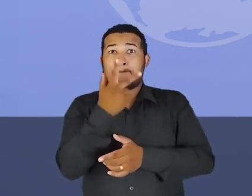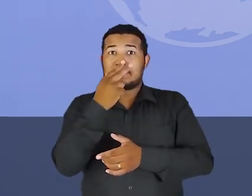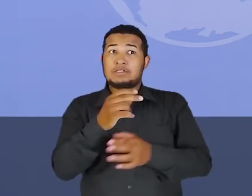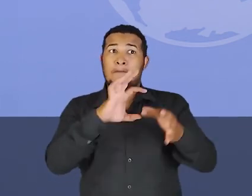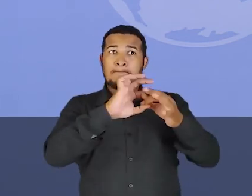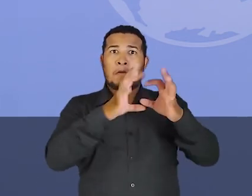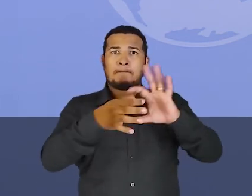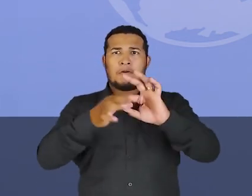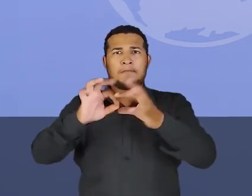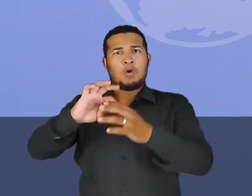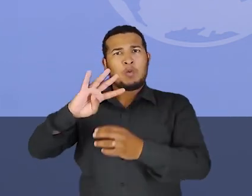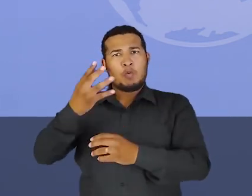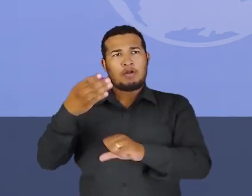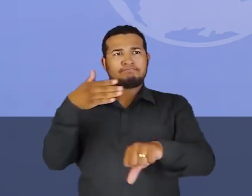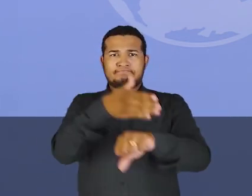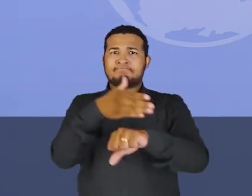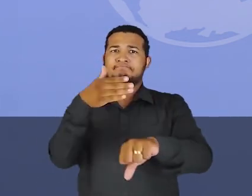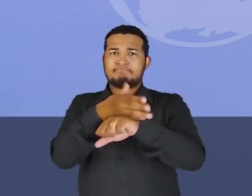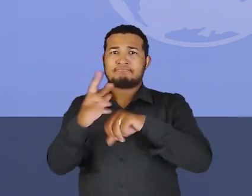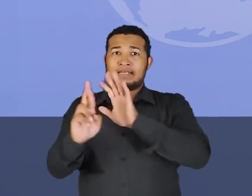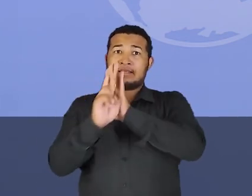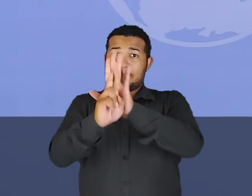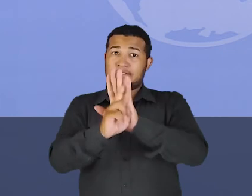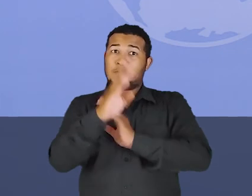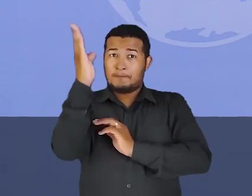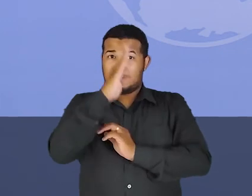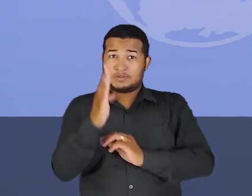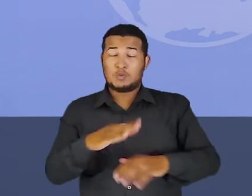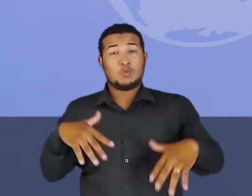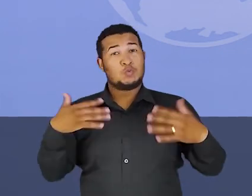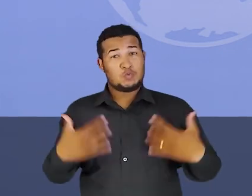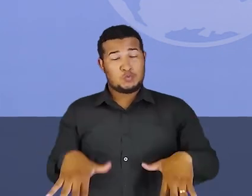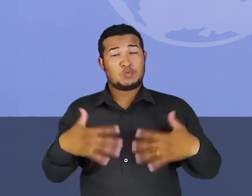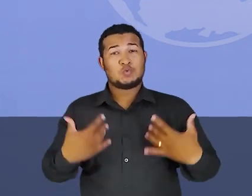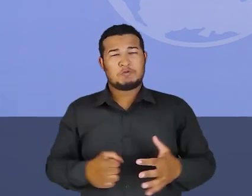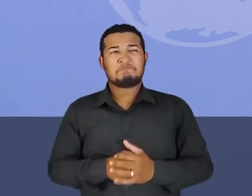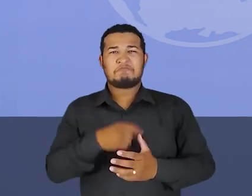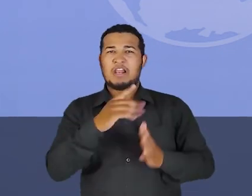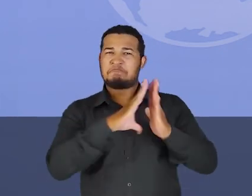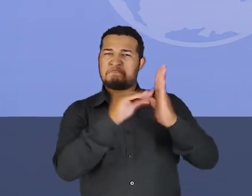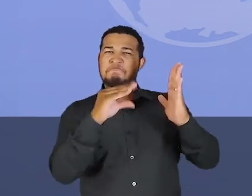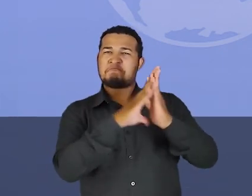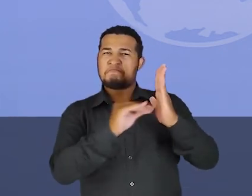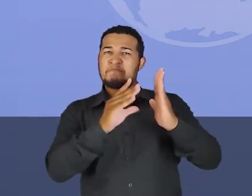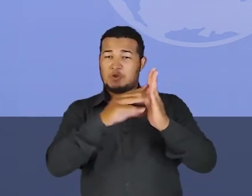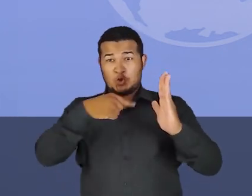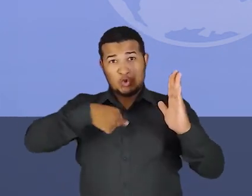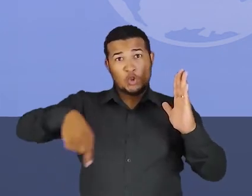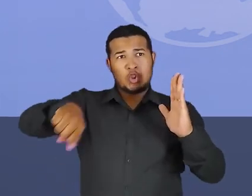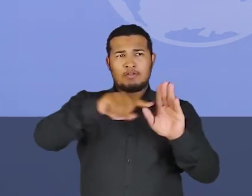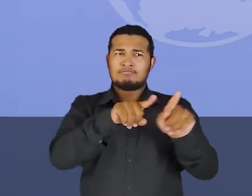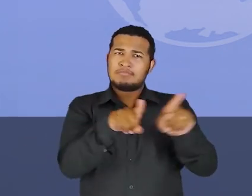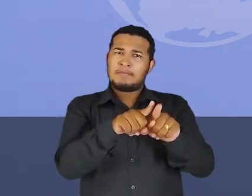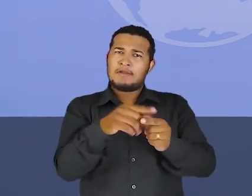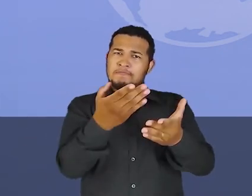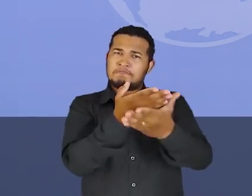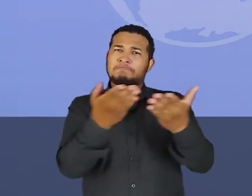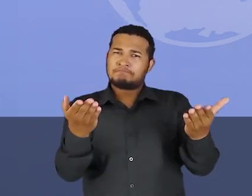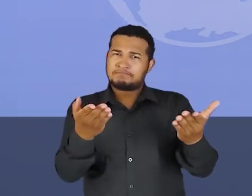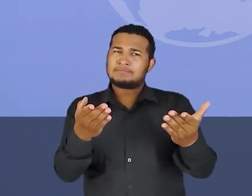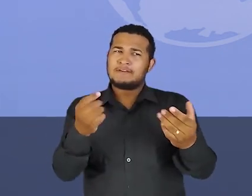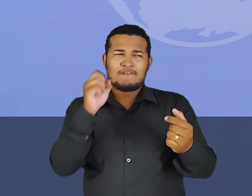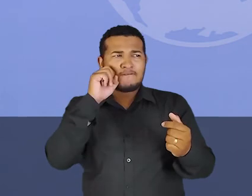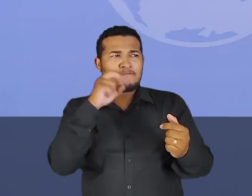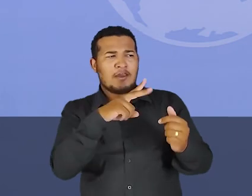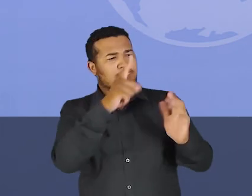Jogos Olímpicos representando a Seleção Brasileira, isso é muita coisa. E ela é um exemplo para todos nós e para vocês, alunos. Se espelhem